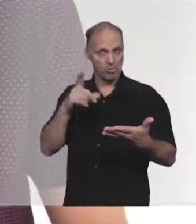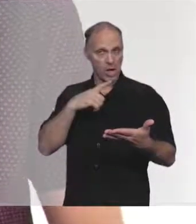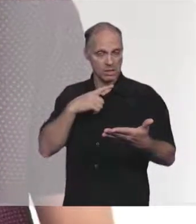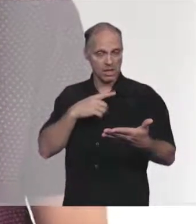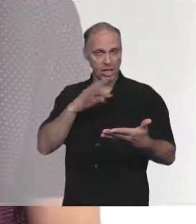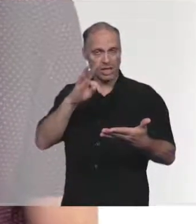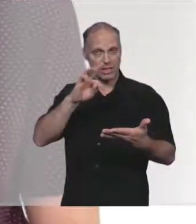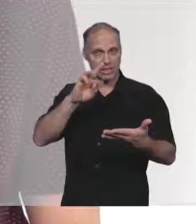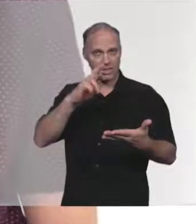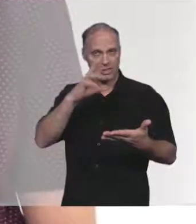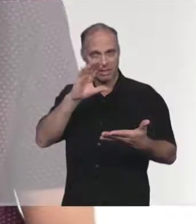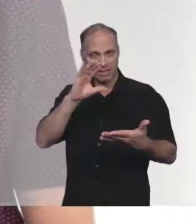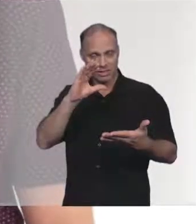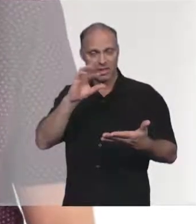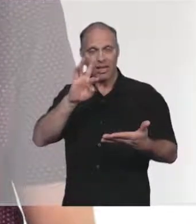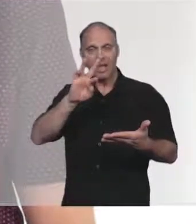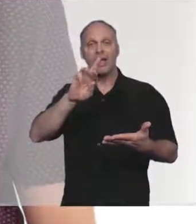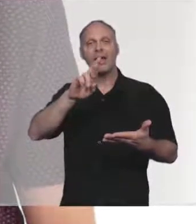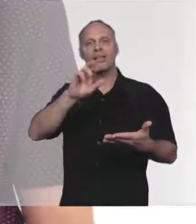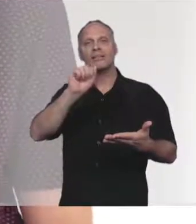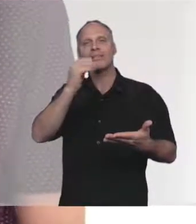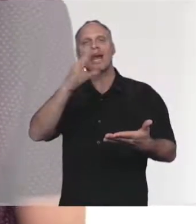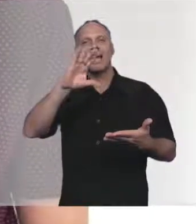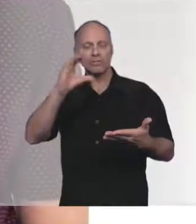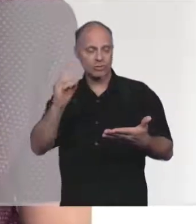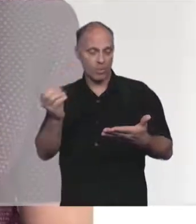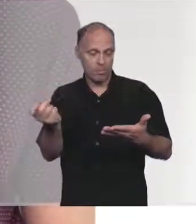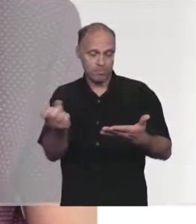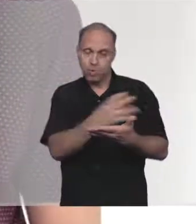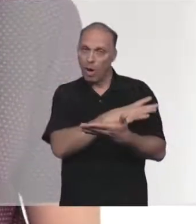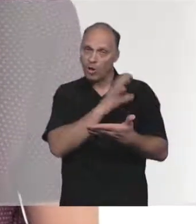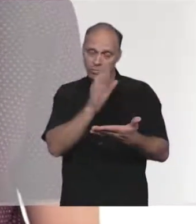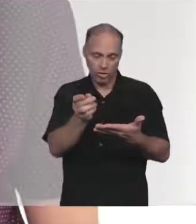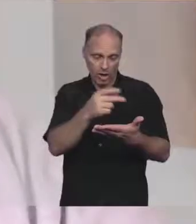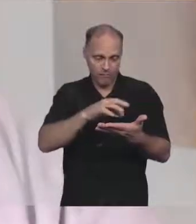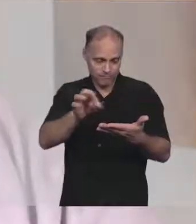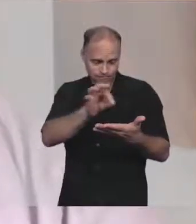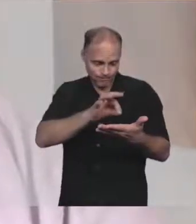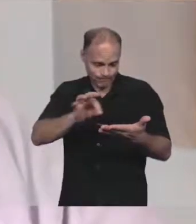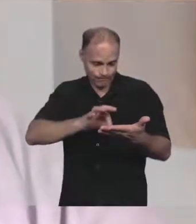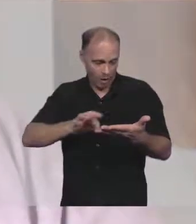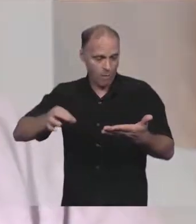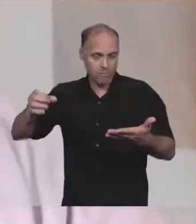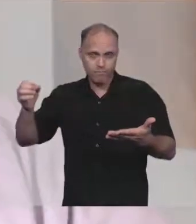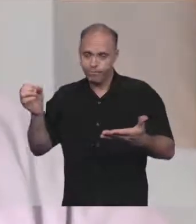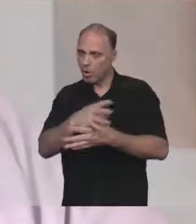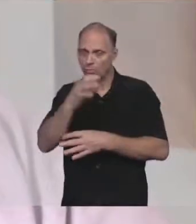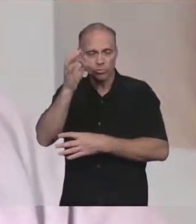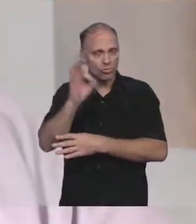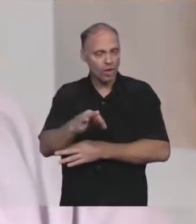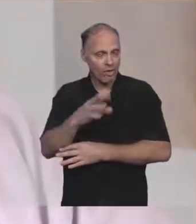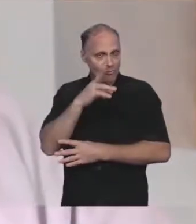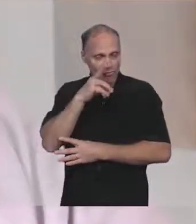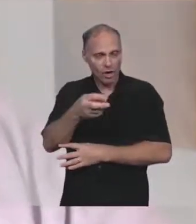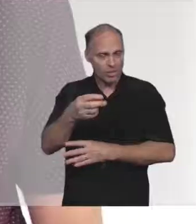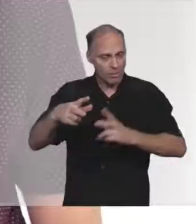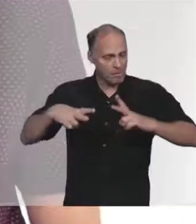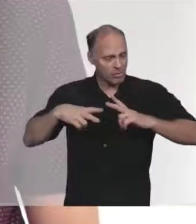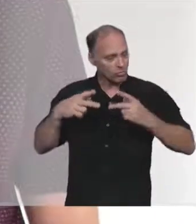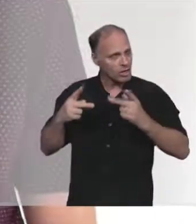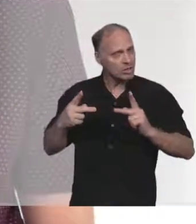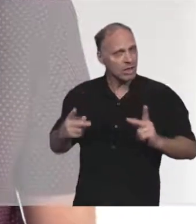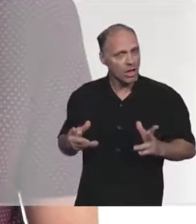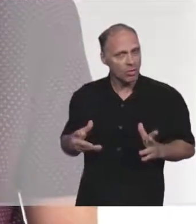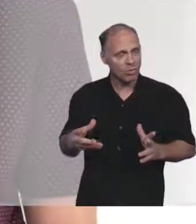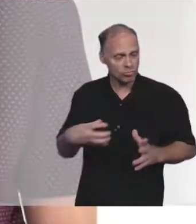já tem um traço pronto que é muito forte, é muito